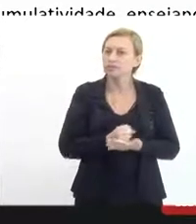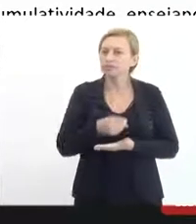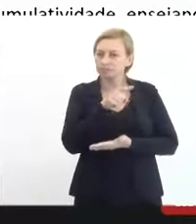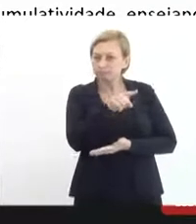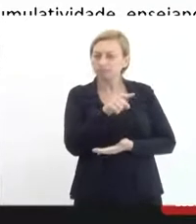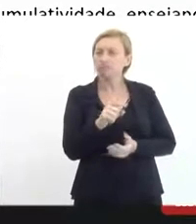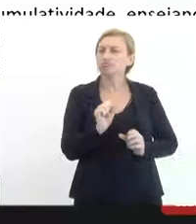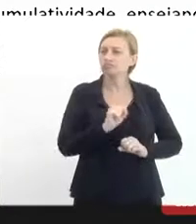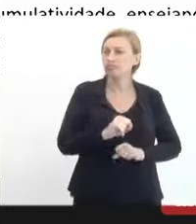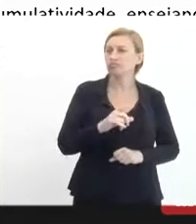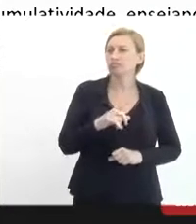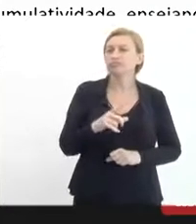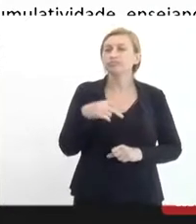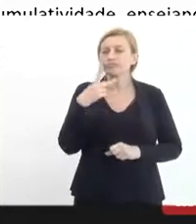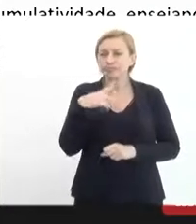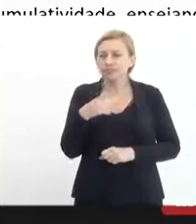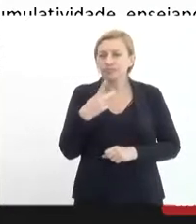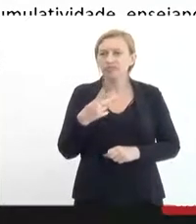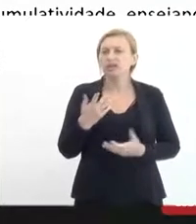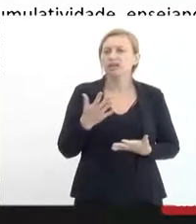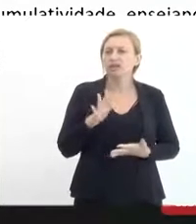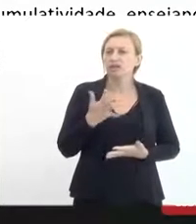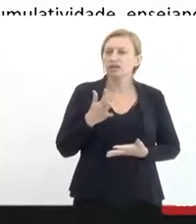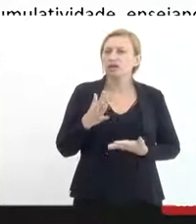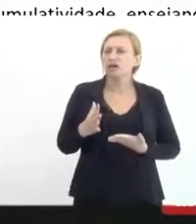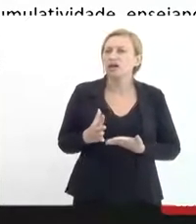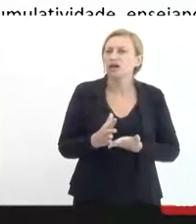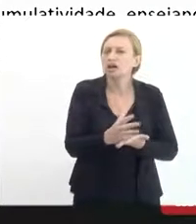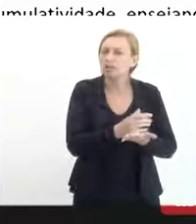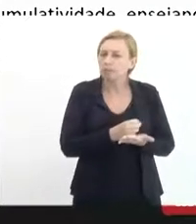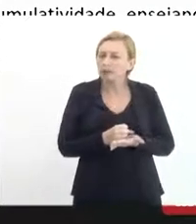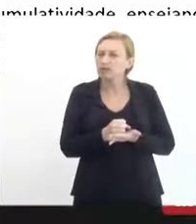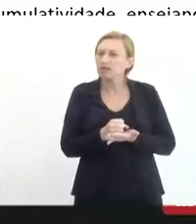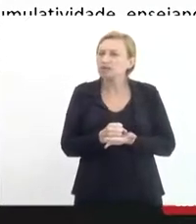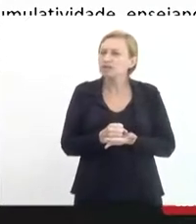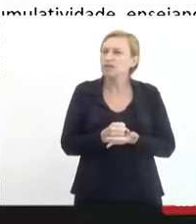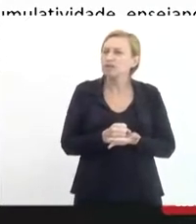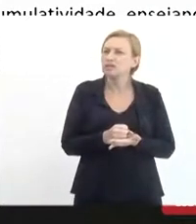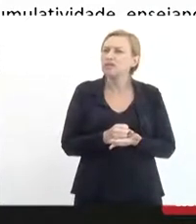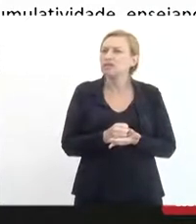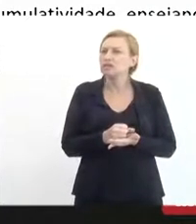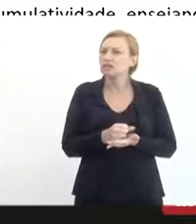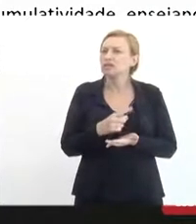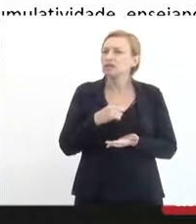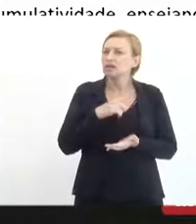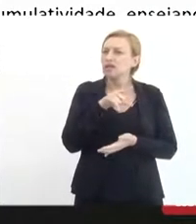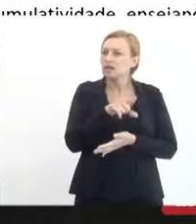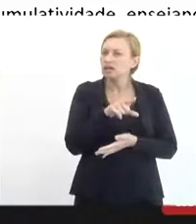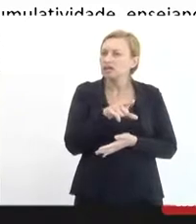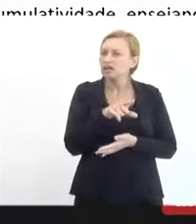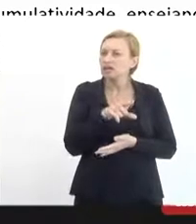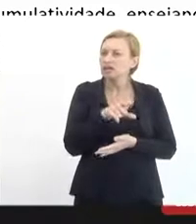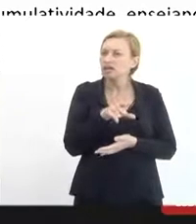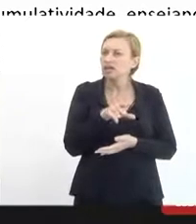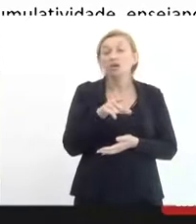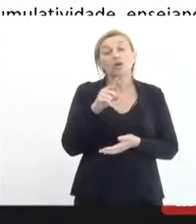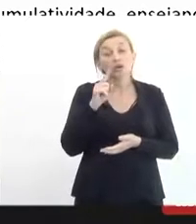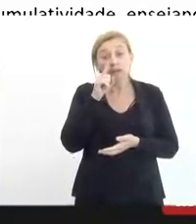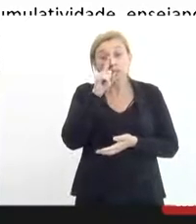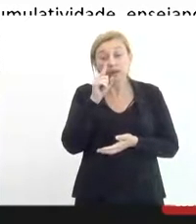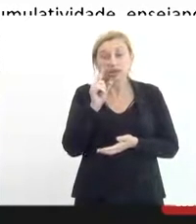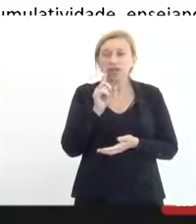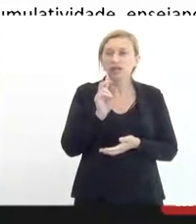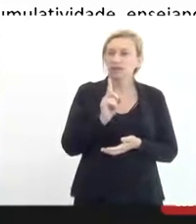há se estamos falando de média recuperação, fatalmente você tem ali também um componente de risco e